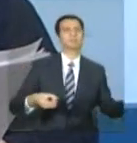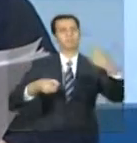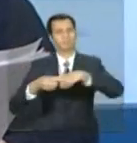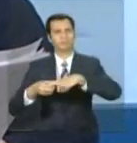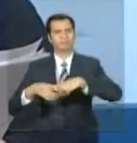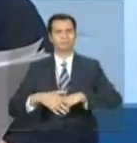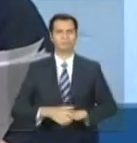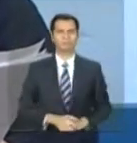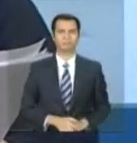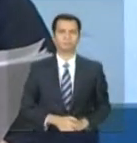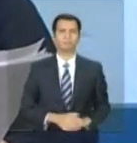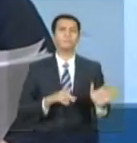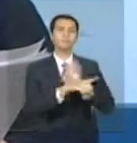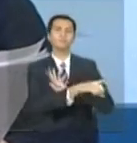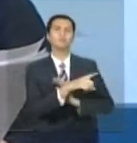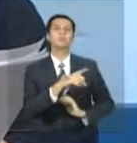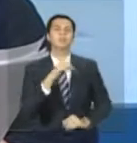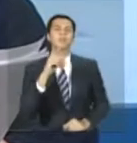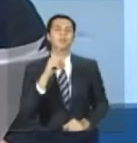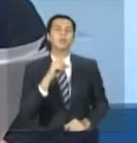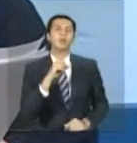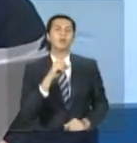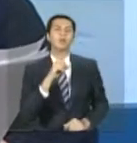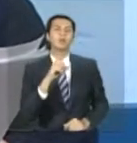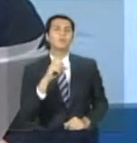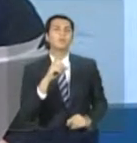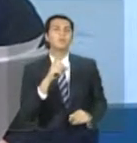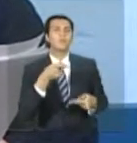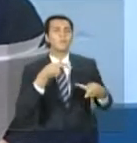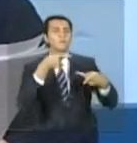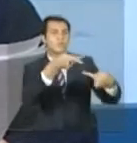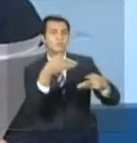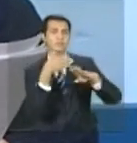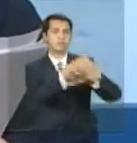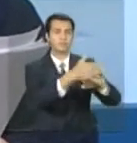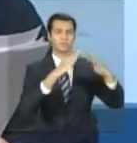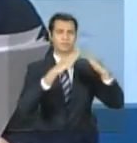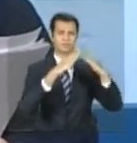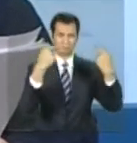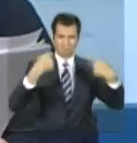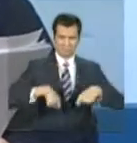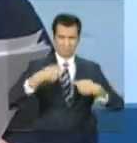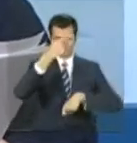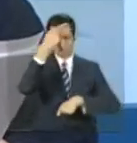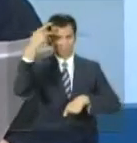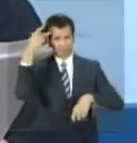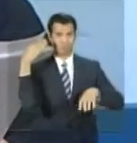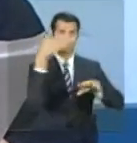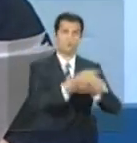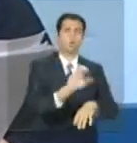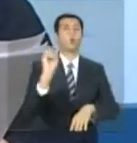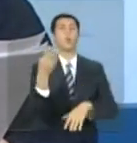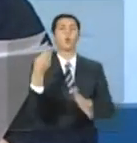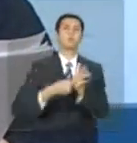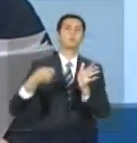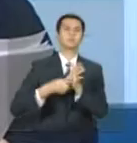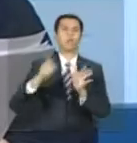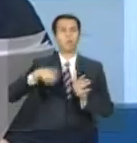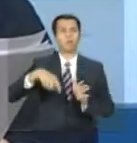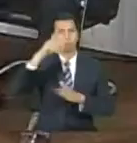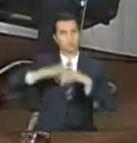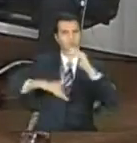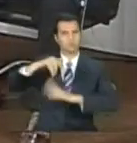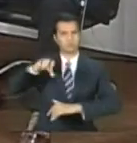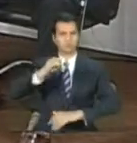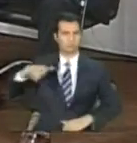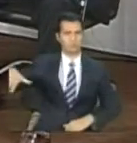pergunta: a visita domiciliar precisa ser feita pelo entrevistador ou necessariamente por um assistente social?